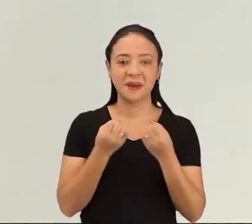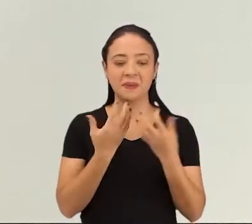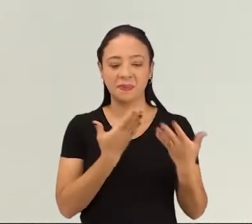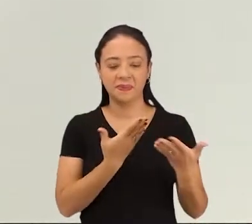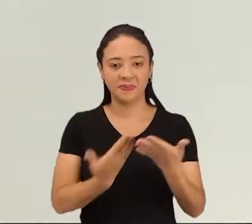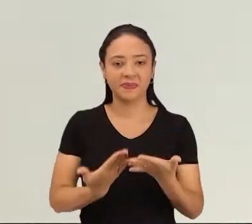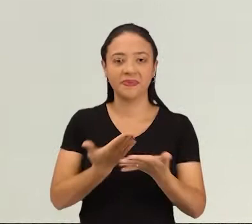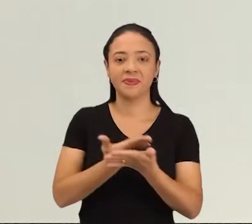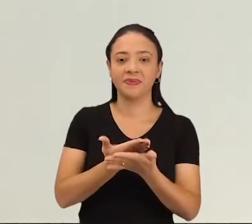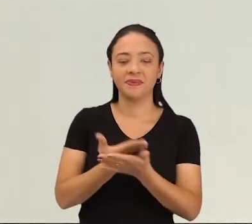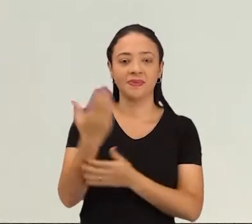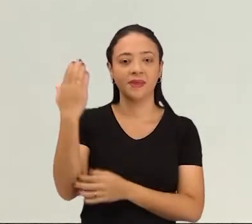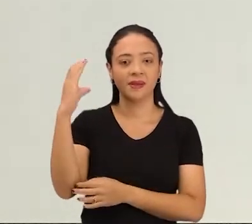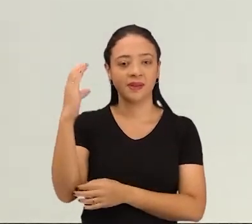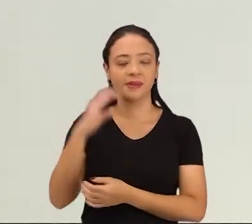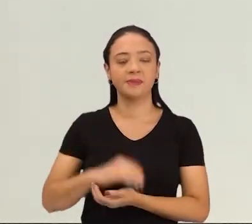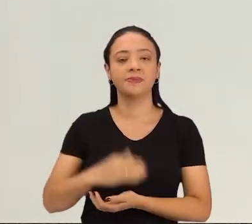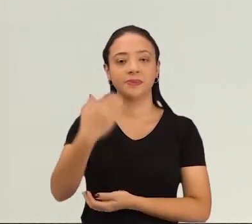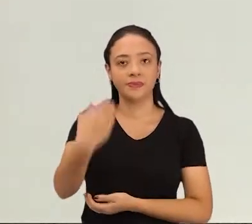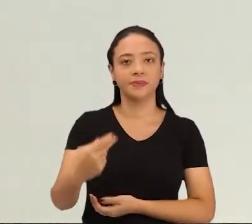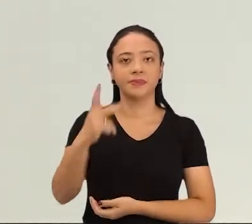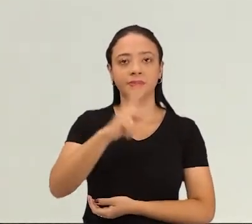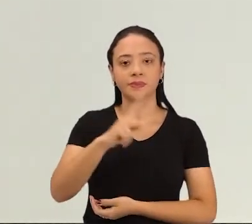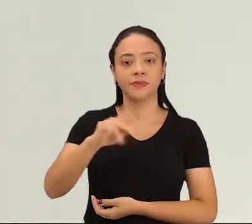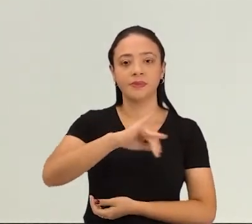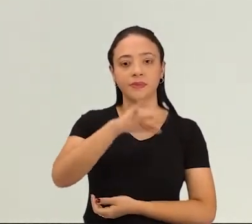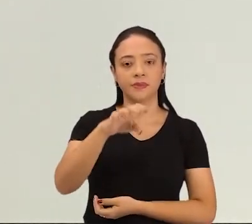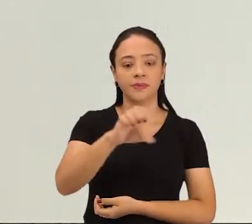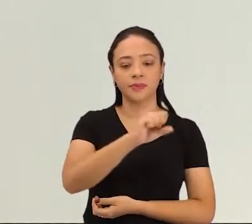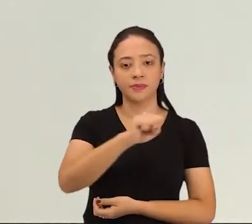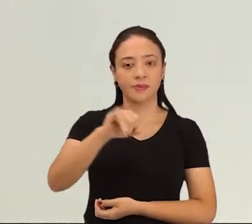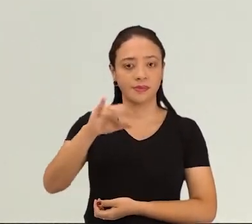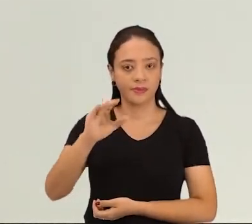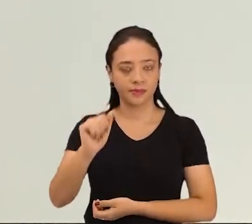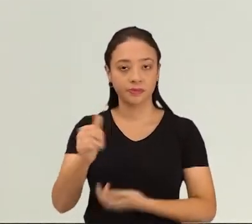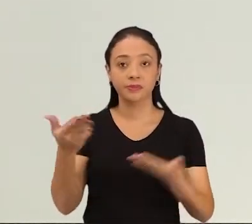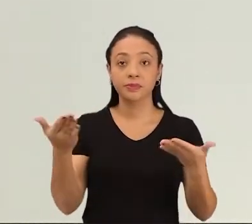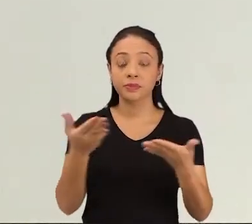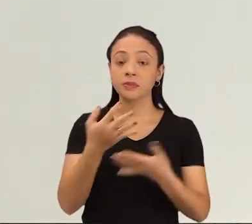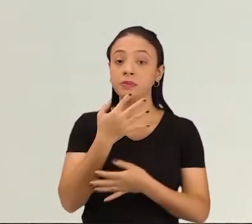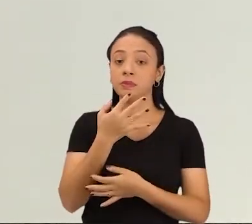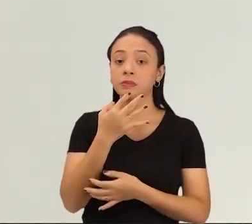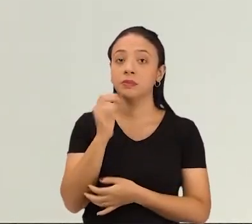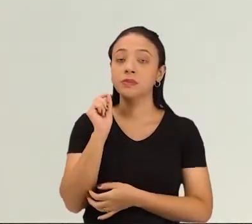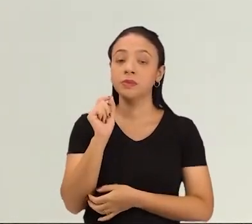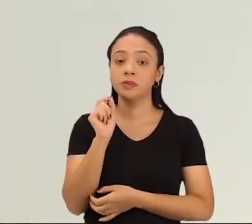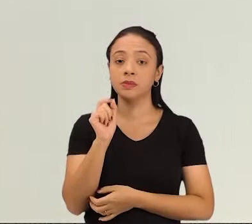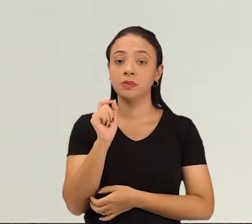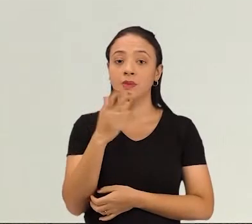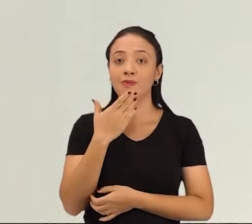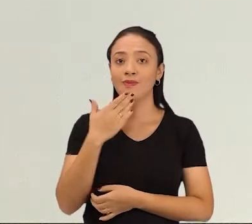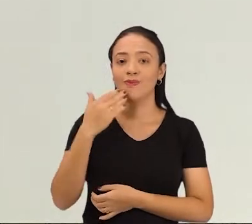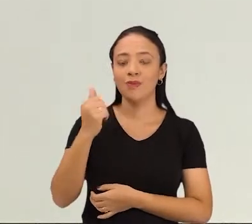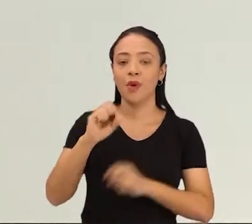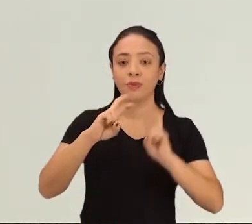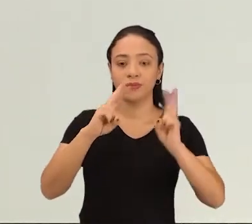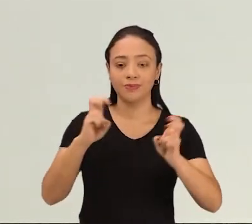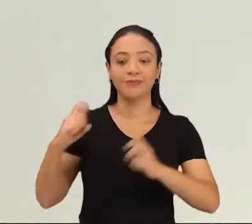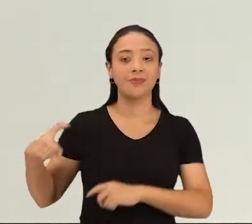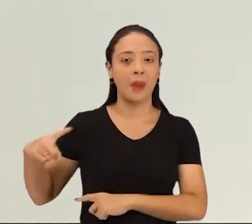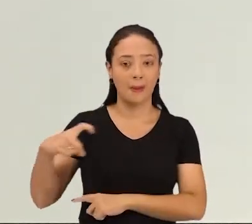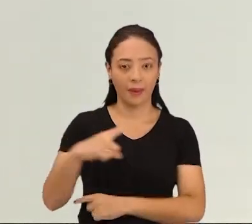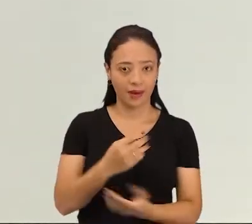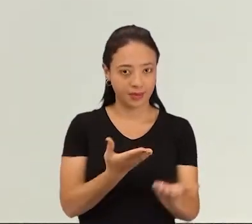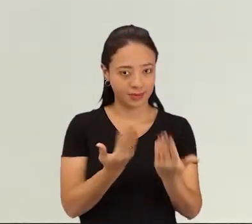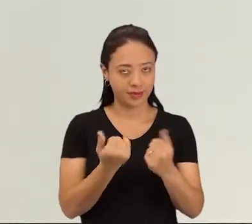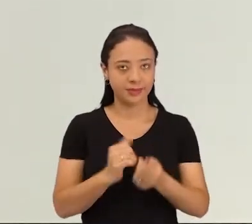Bem-vindos a mais uma aula de ciências. Eu sou a professora Jéssica. Na aula de hoje, nós vamos conhecer um pouquinho mais sobre as bactérias. Vamos